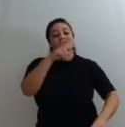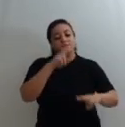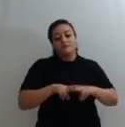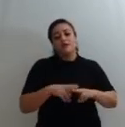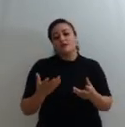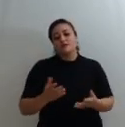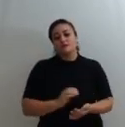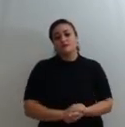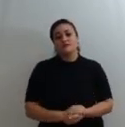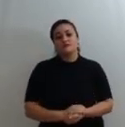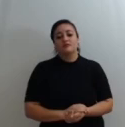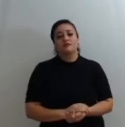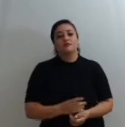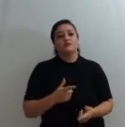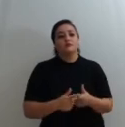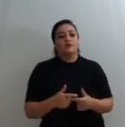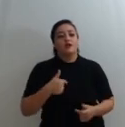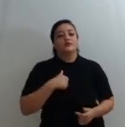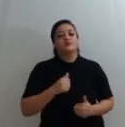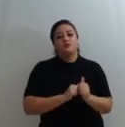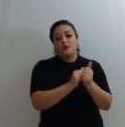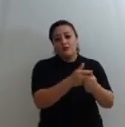nesse caso aqui, eu vou acompanhar o eminente relator.